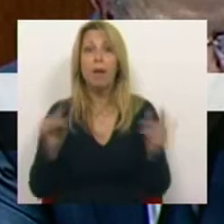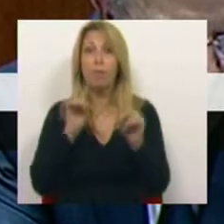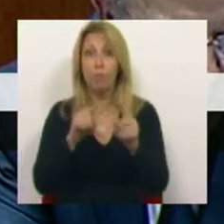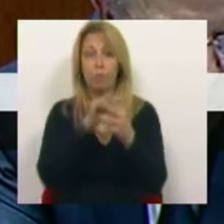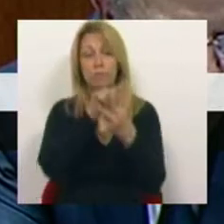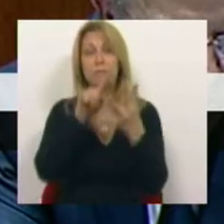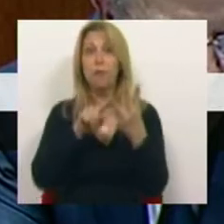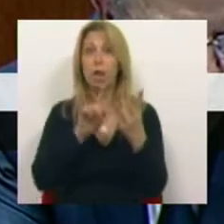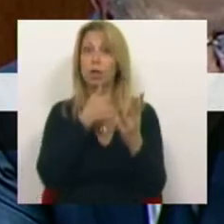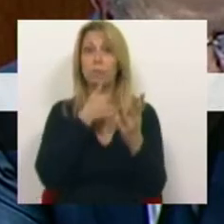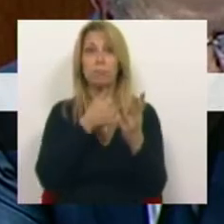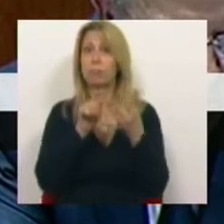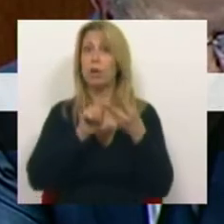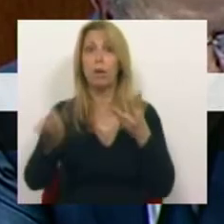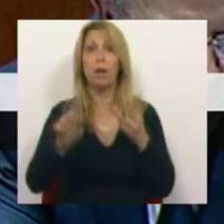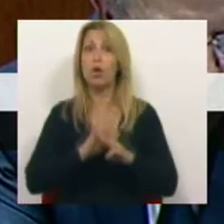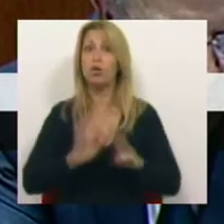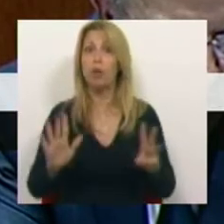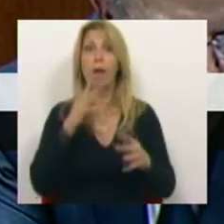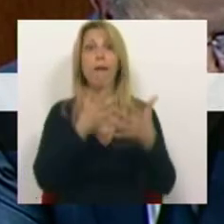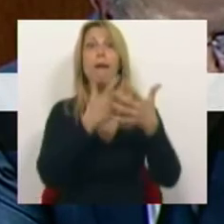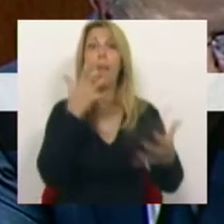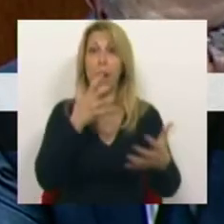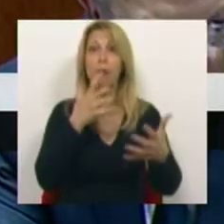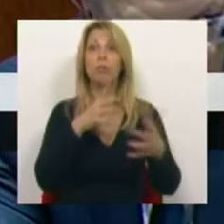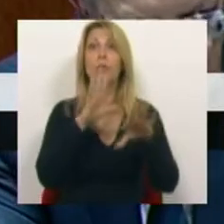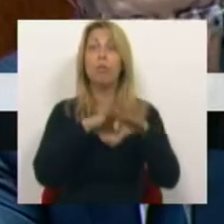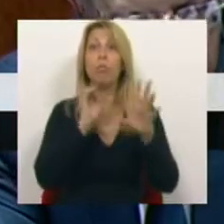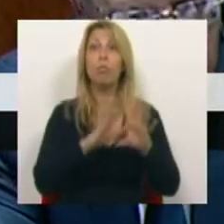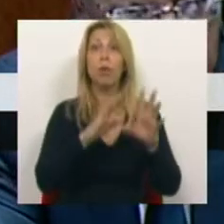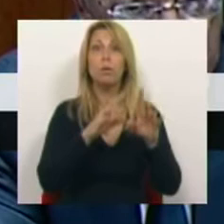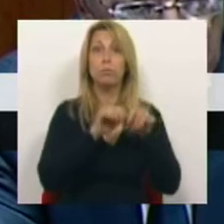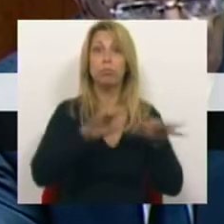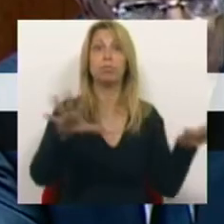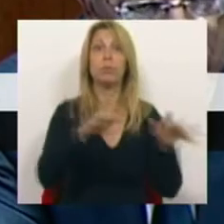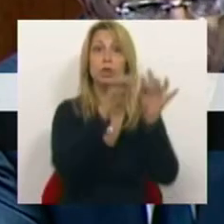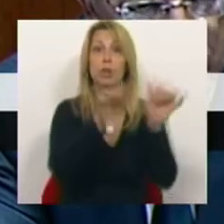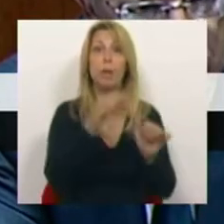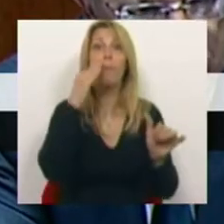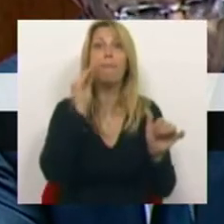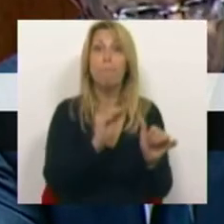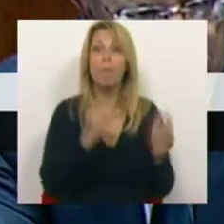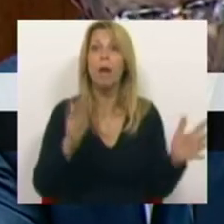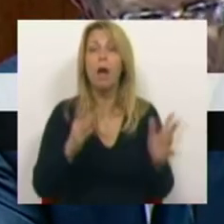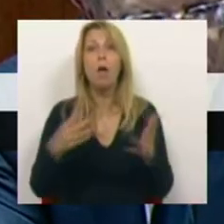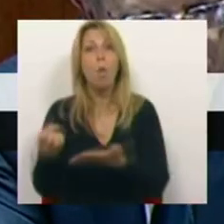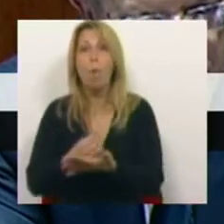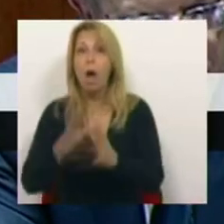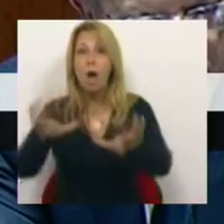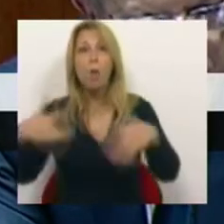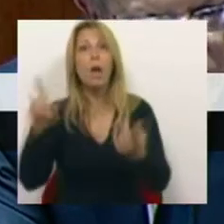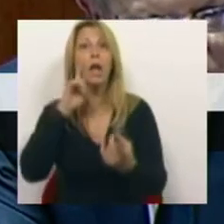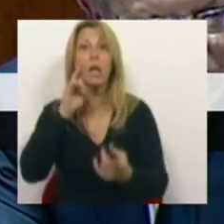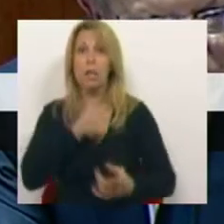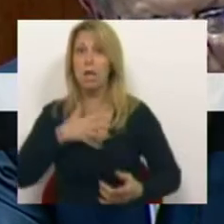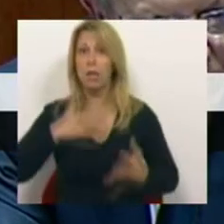definimos: o impacto que tem no conjunto sistémico, que tem no conjunto do sistema bancário, a ausência de qualquer garantia por parte da entidade